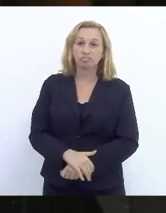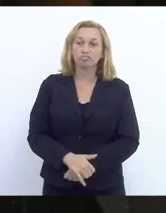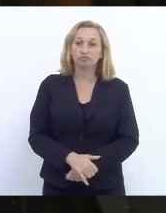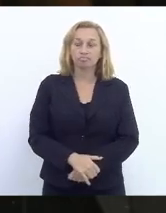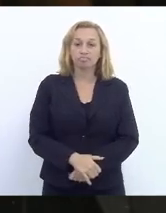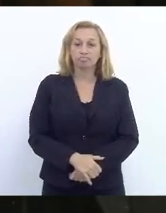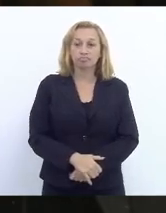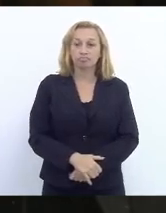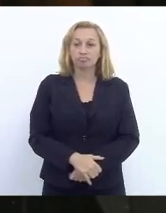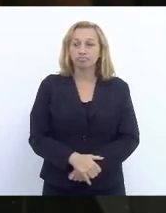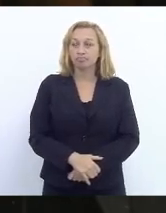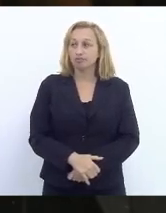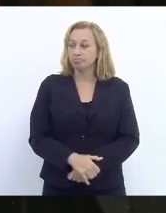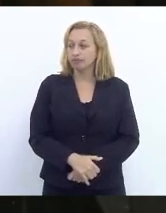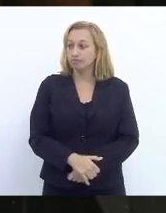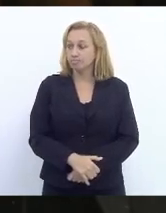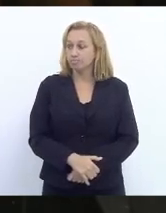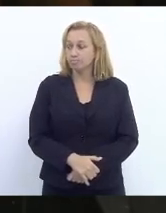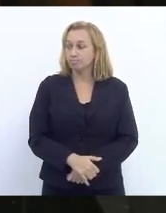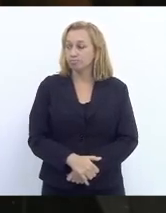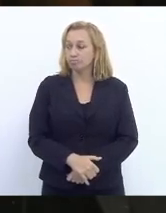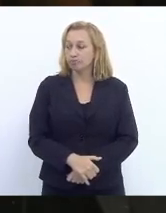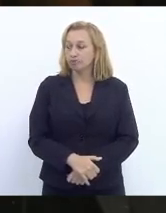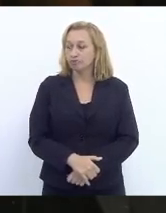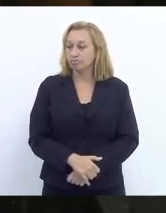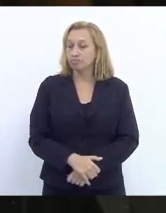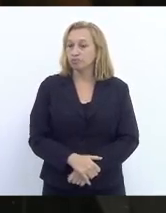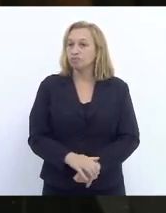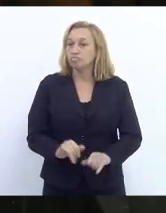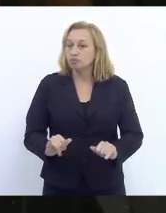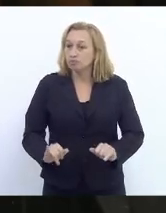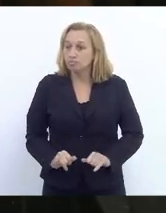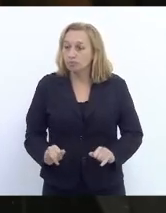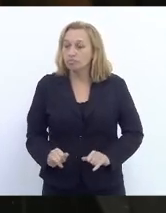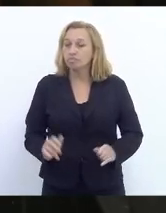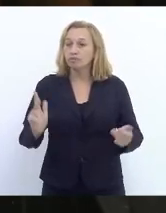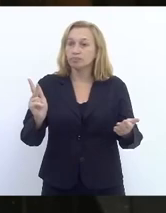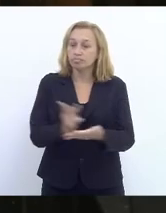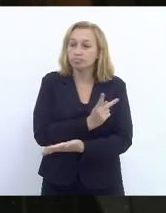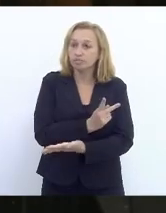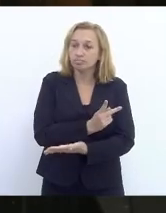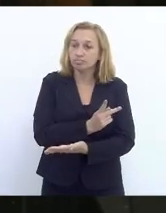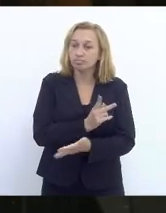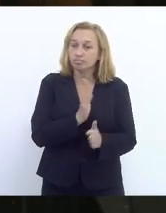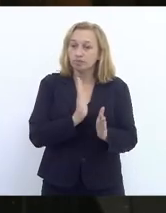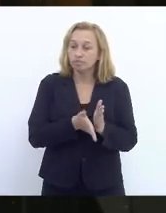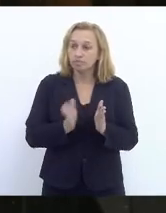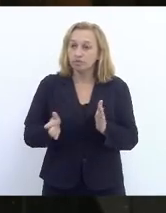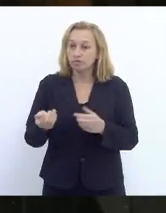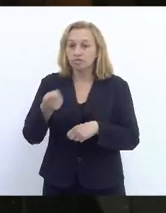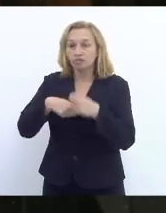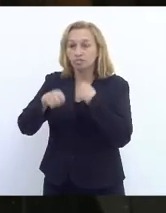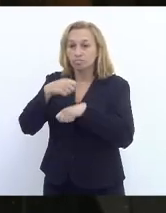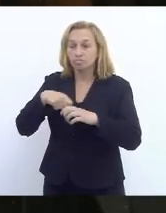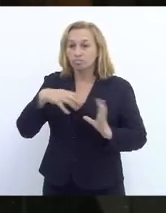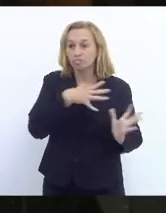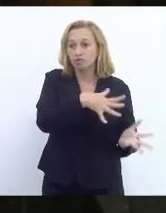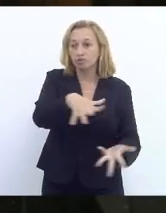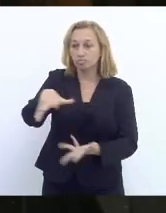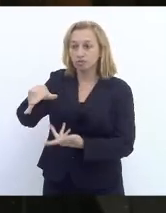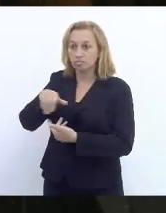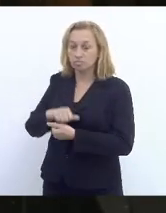e o abalo que isso tá acontecendo está provocando na ordem econômica mundial